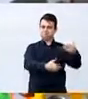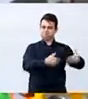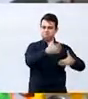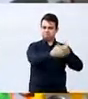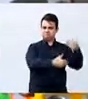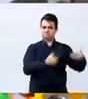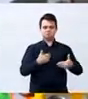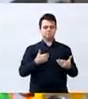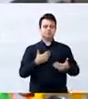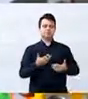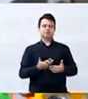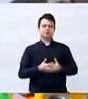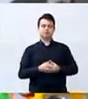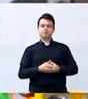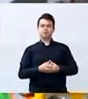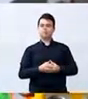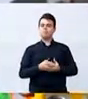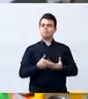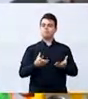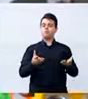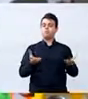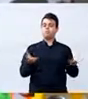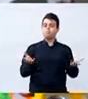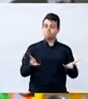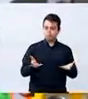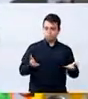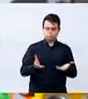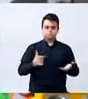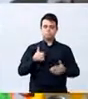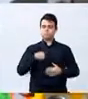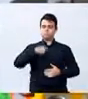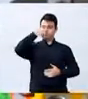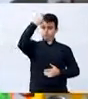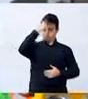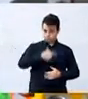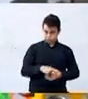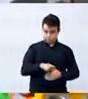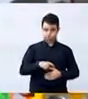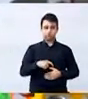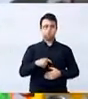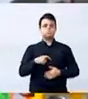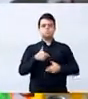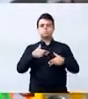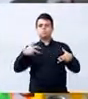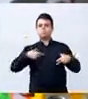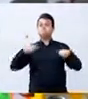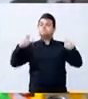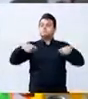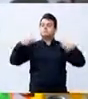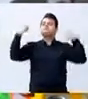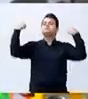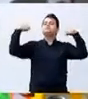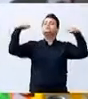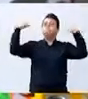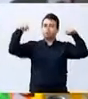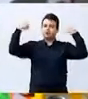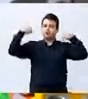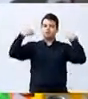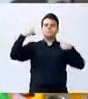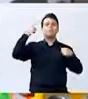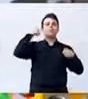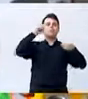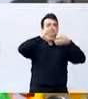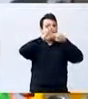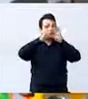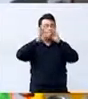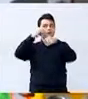Eu imaginaria que você fosse um personagem, se precisasse fazer muito esporte para ganhar nas